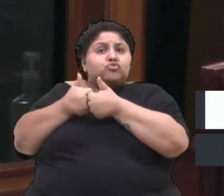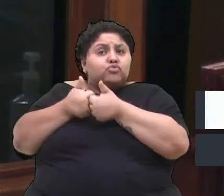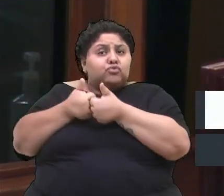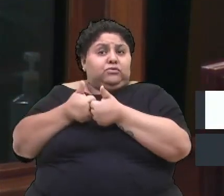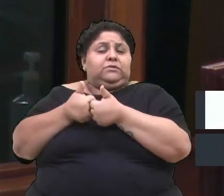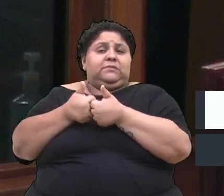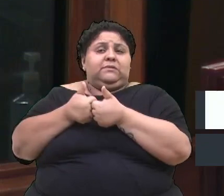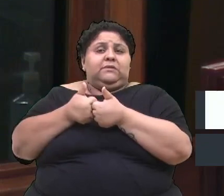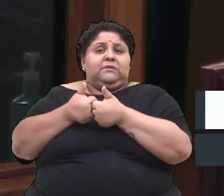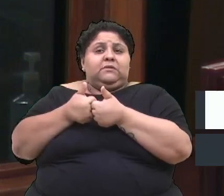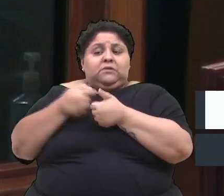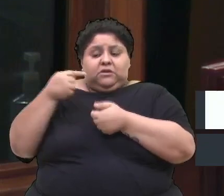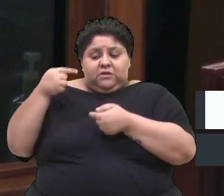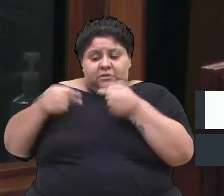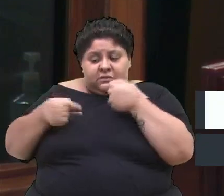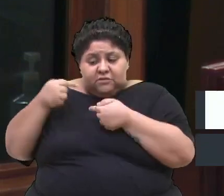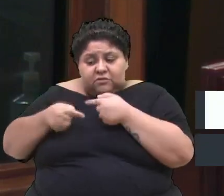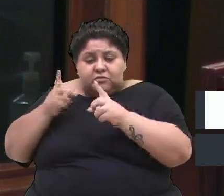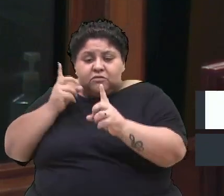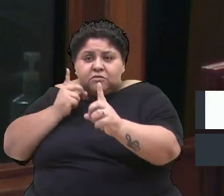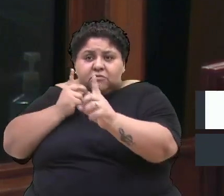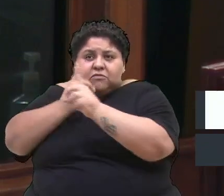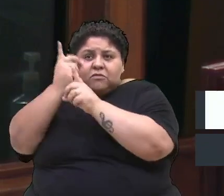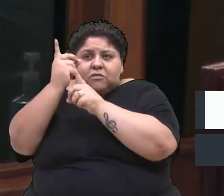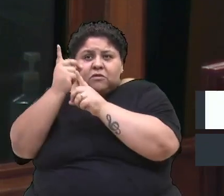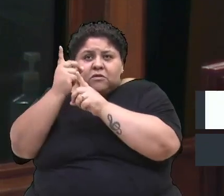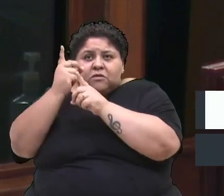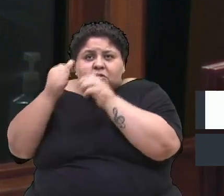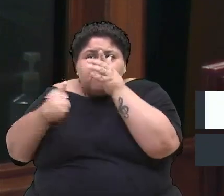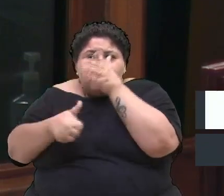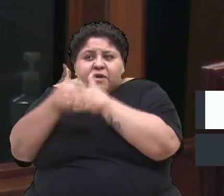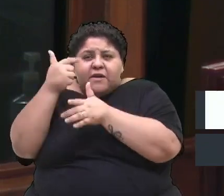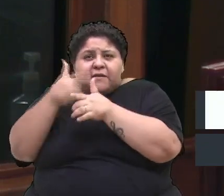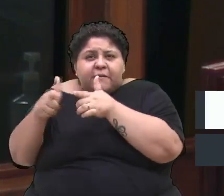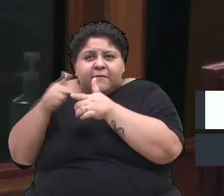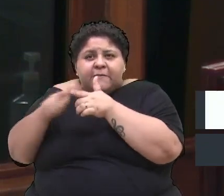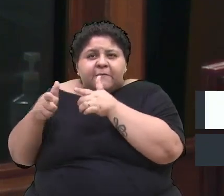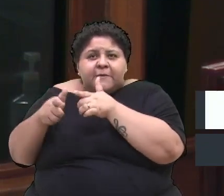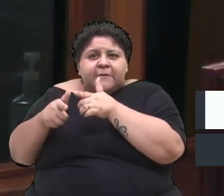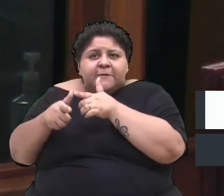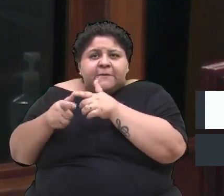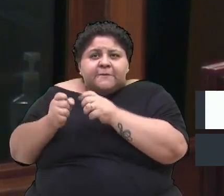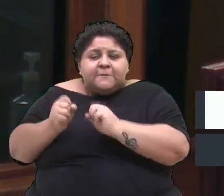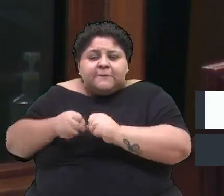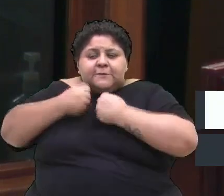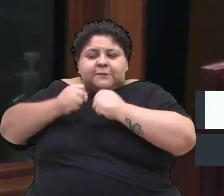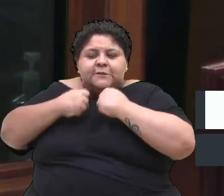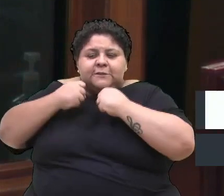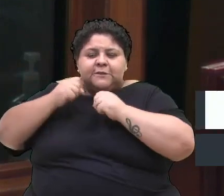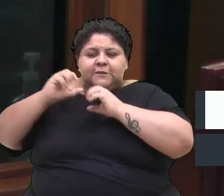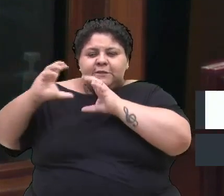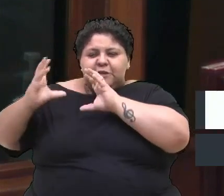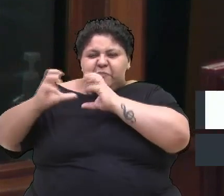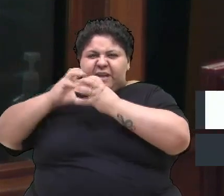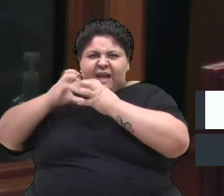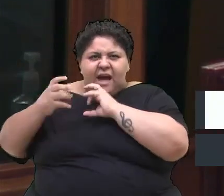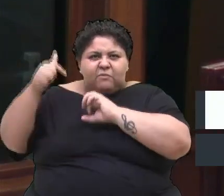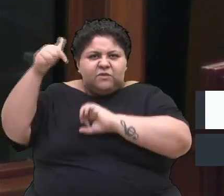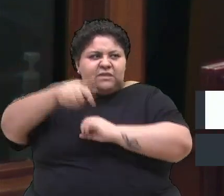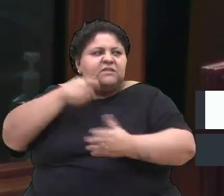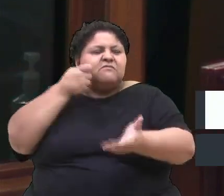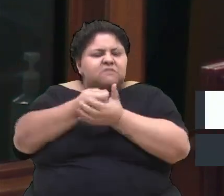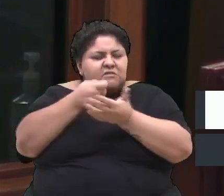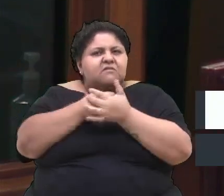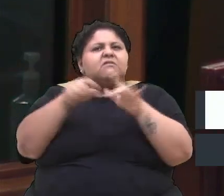juntos discutirmos, acharmos saídas melhores e brigarmos. E essa é a minha cobrança também. Cobro